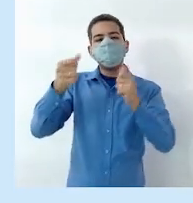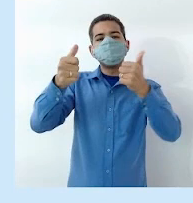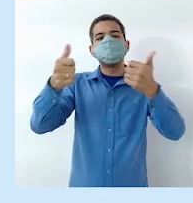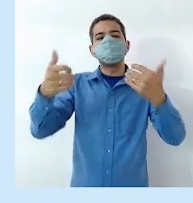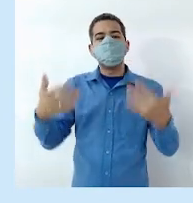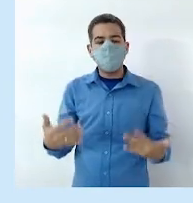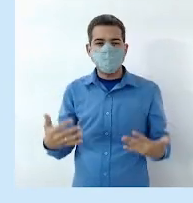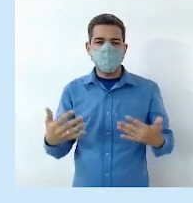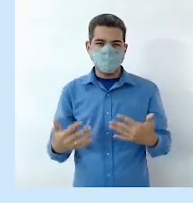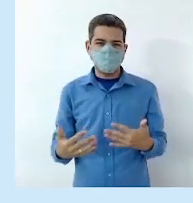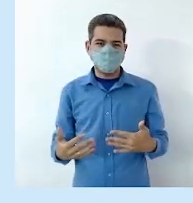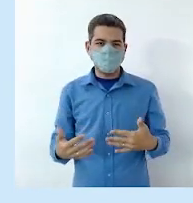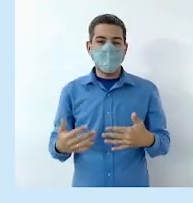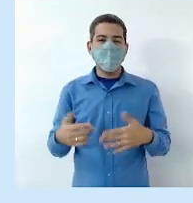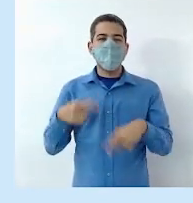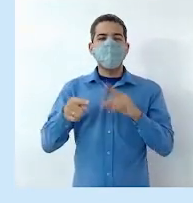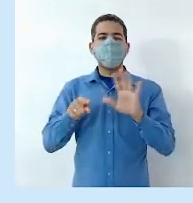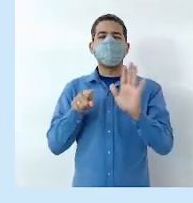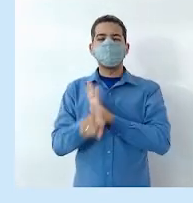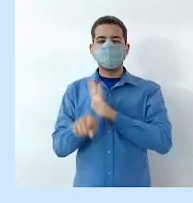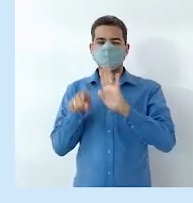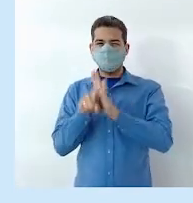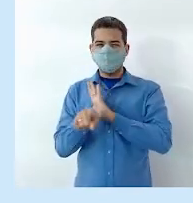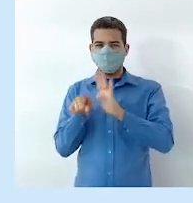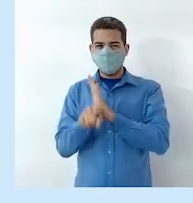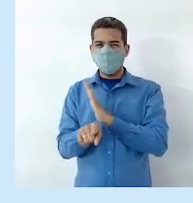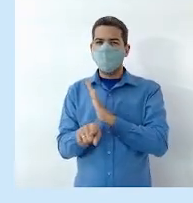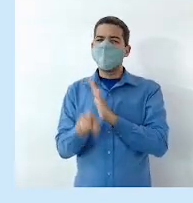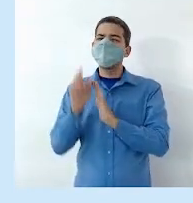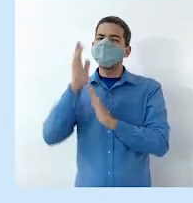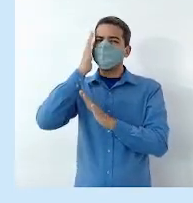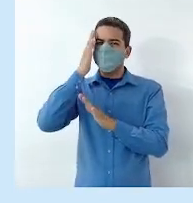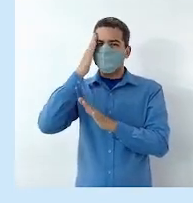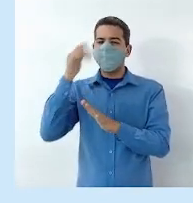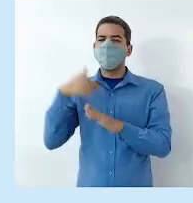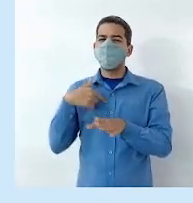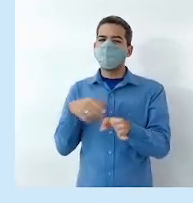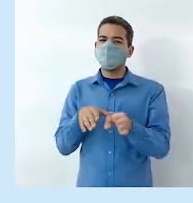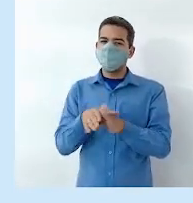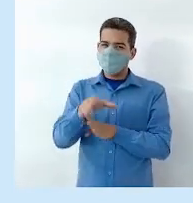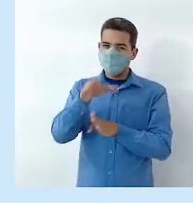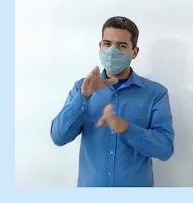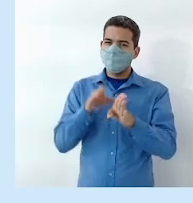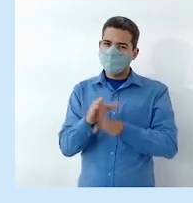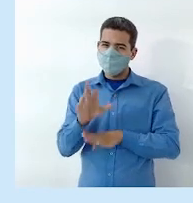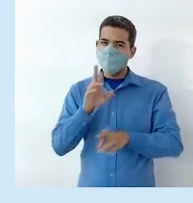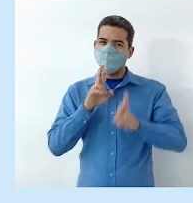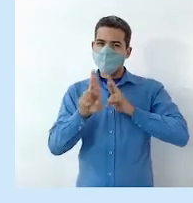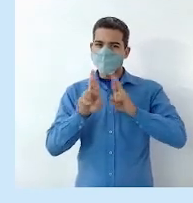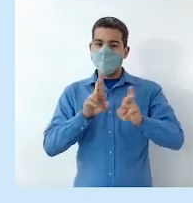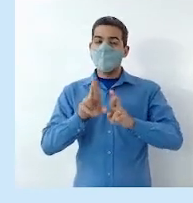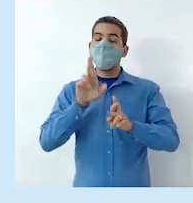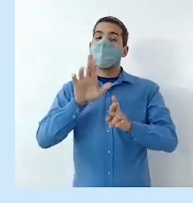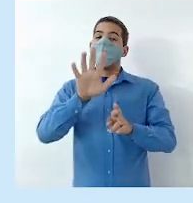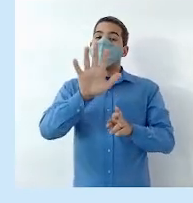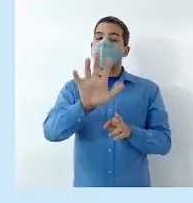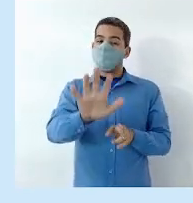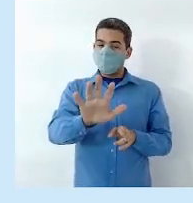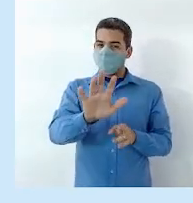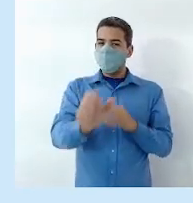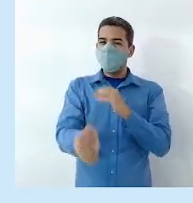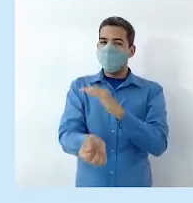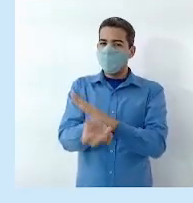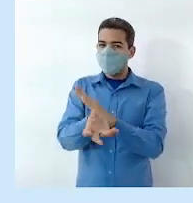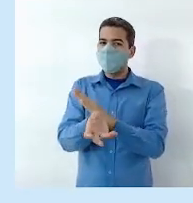vocês e aí eu vou lançar algumas perguntas. Claro que eu vou estar sempre orientando as respostas, mas isso tudo é só